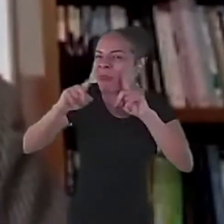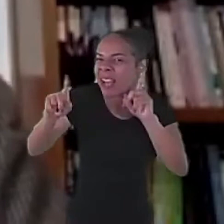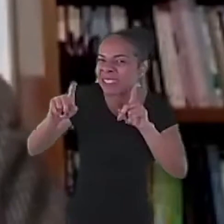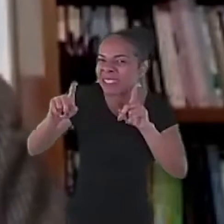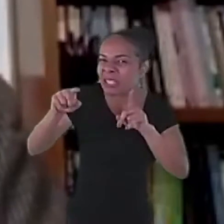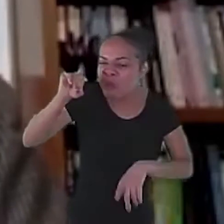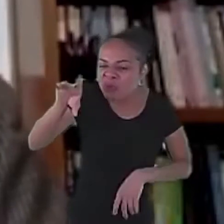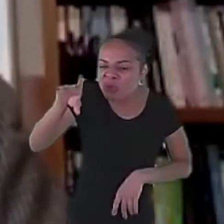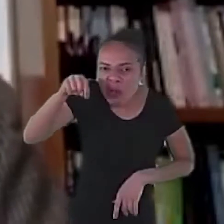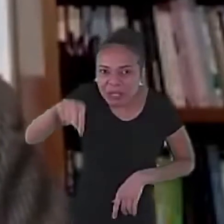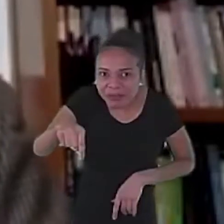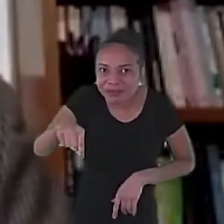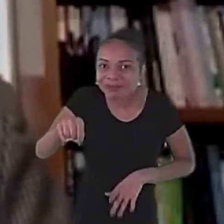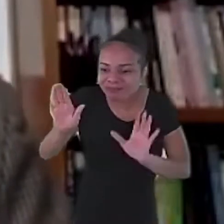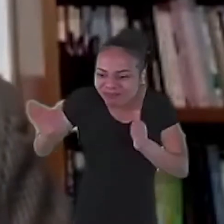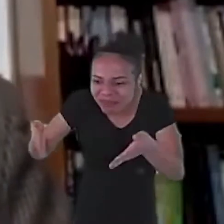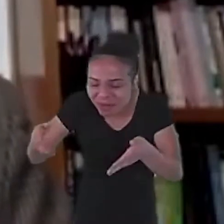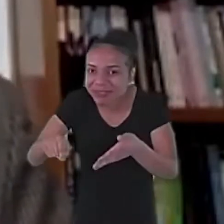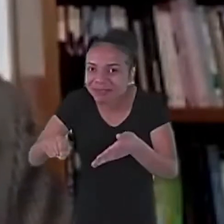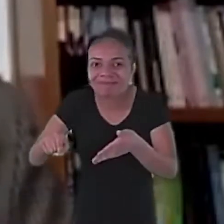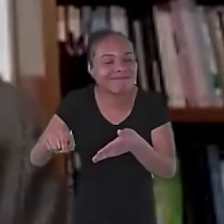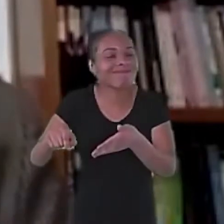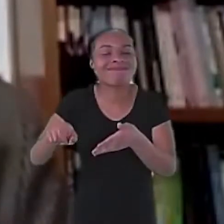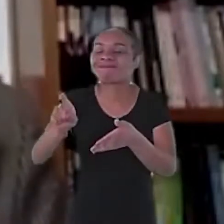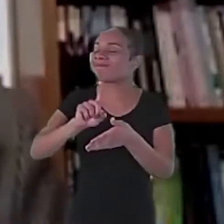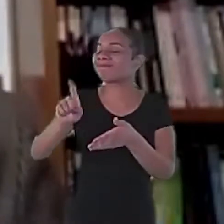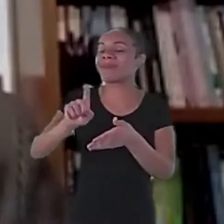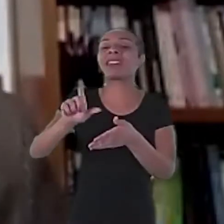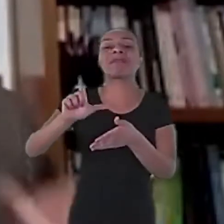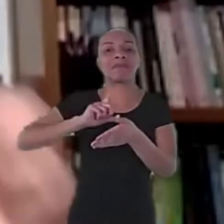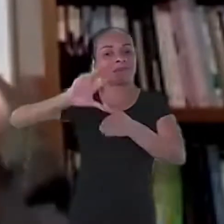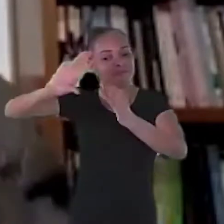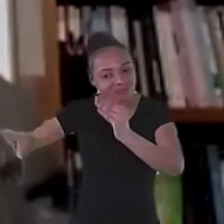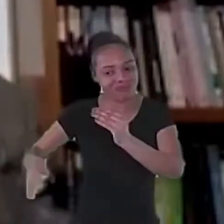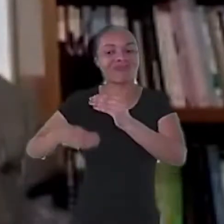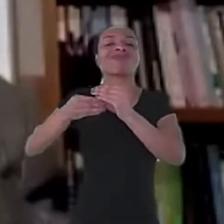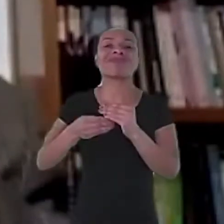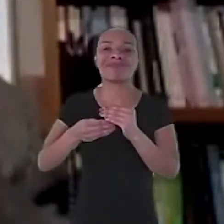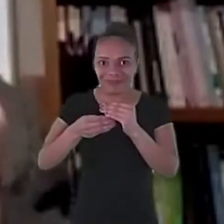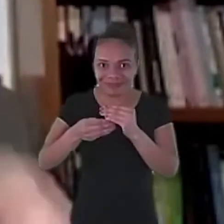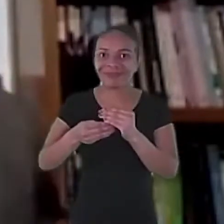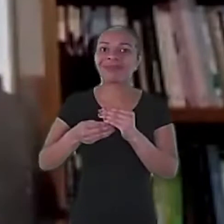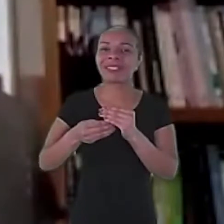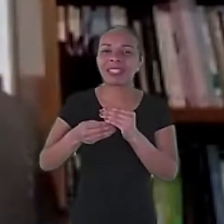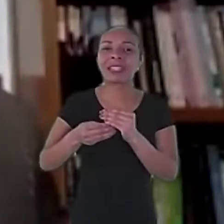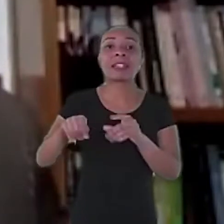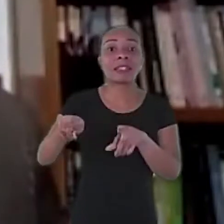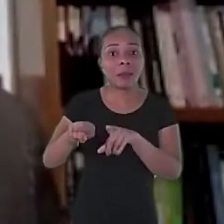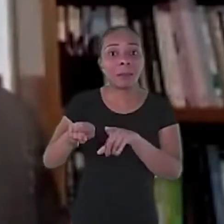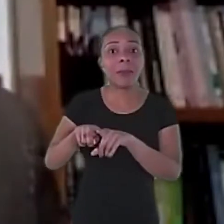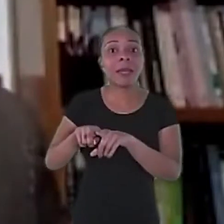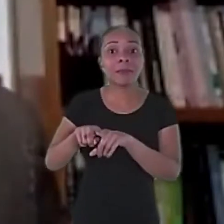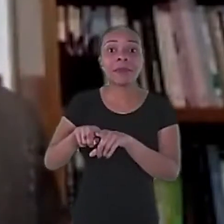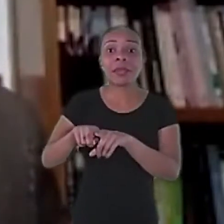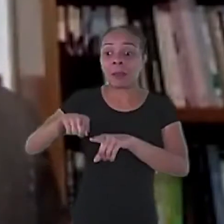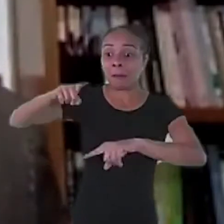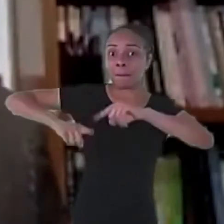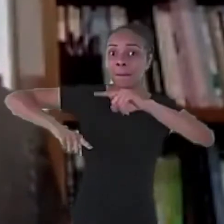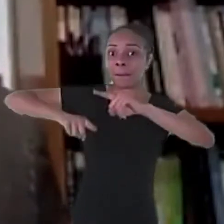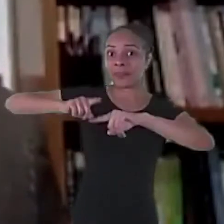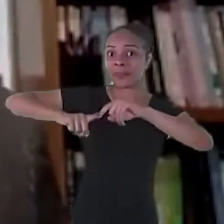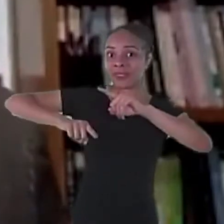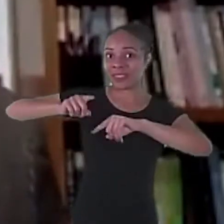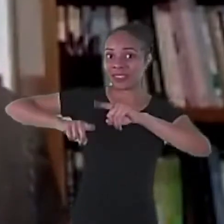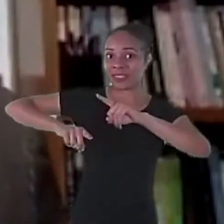A psicanálise é também um instrumento de investigação. e